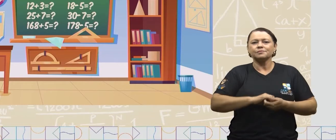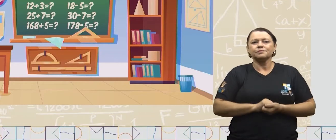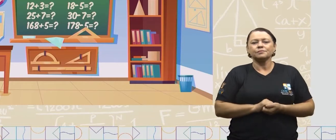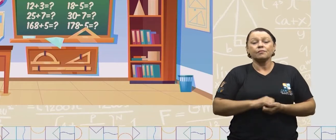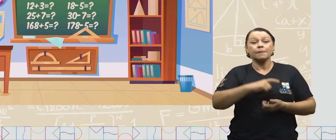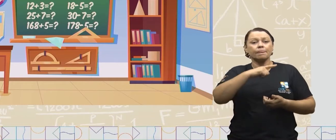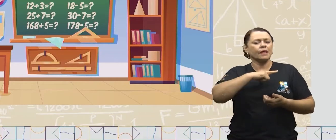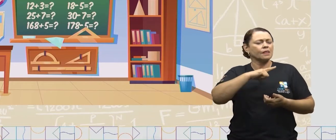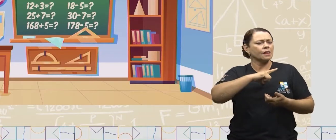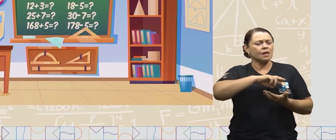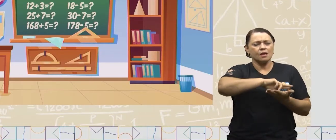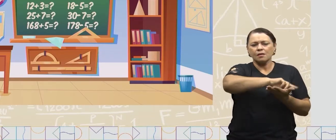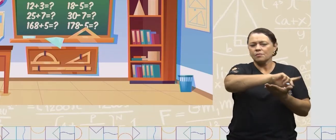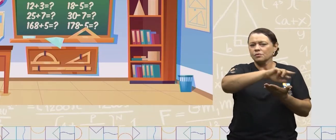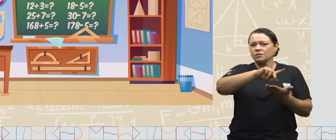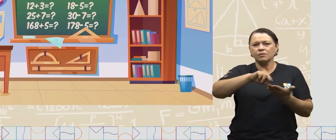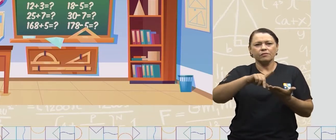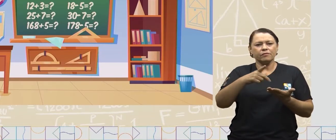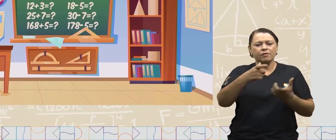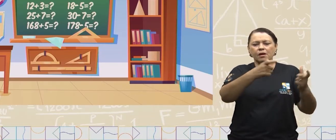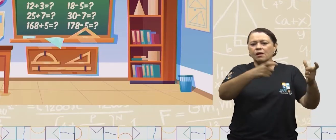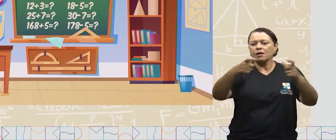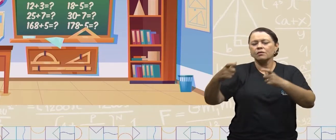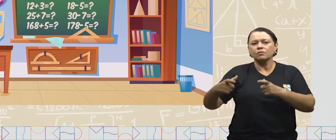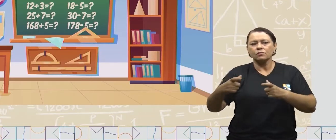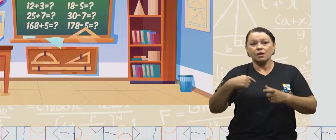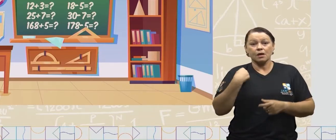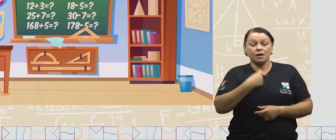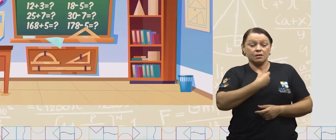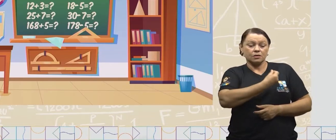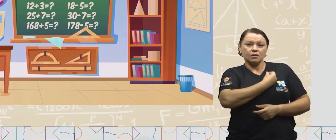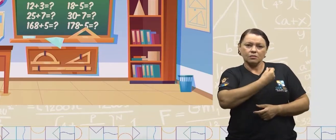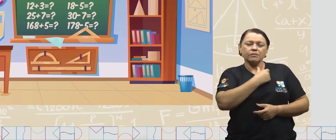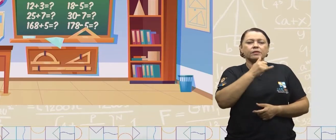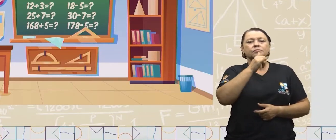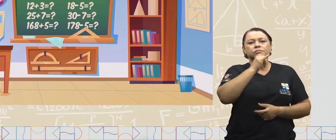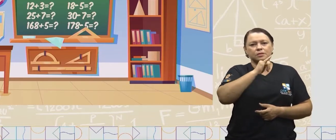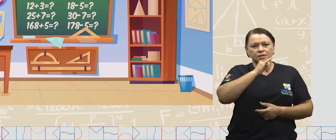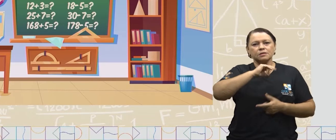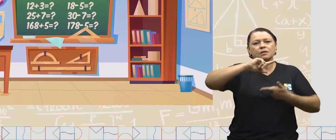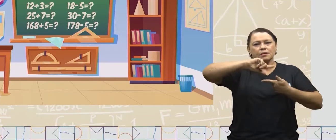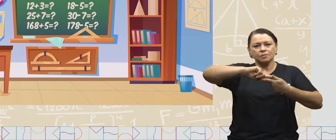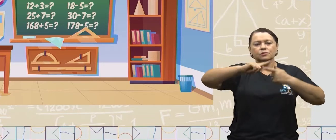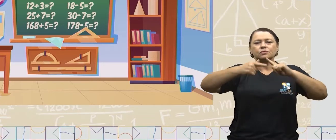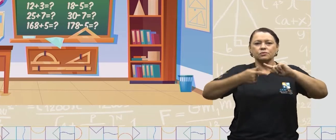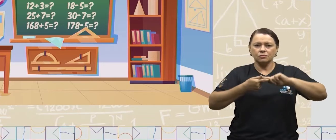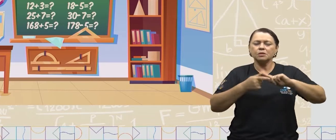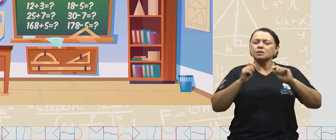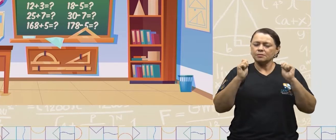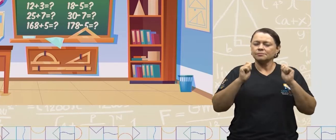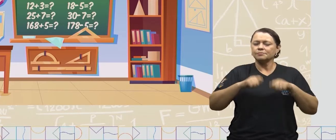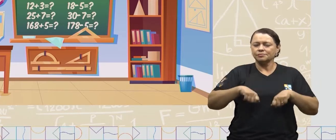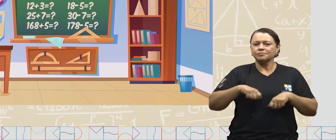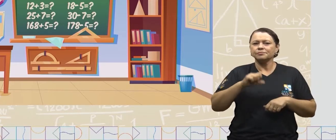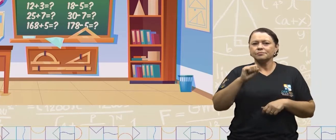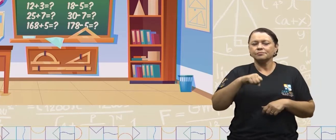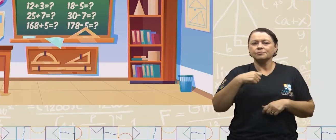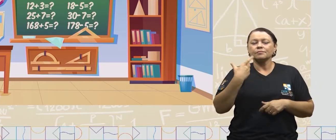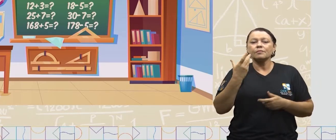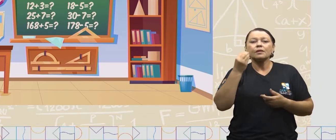em todos os lugares da nossa vida exemplos de sólidos geométricos. Pode acreditar.